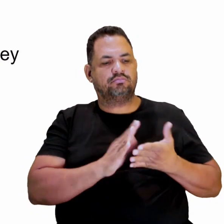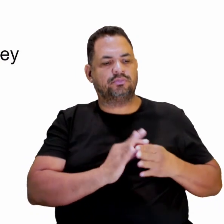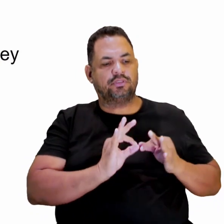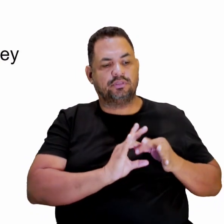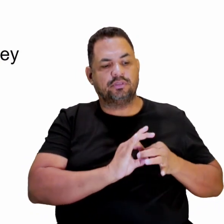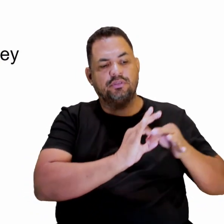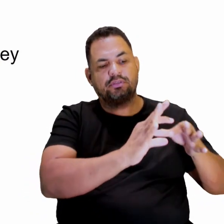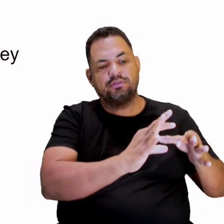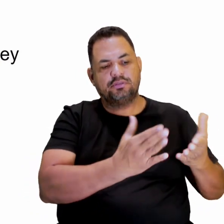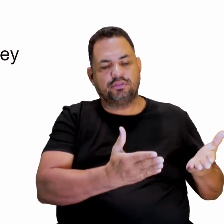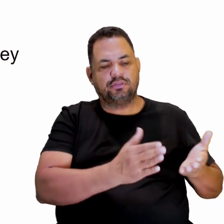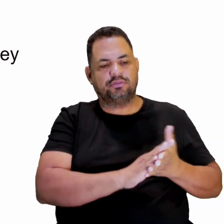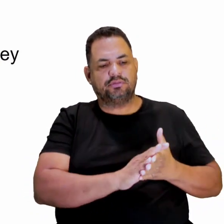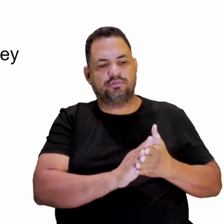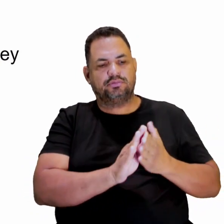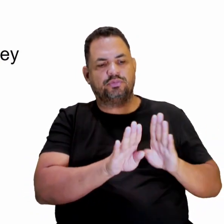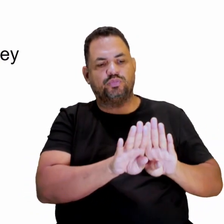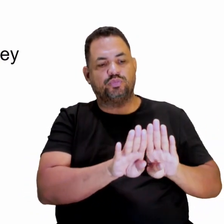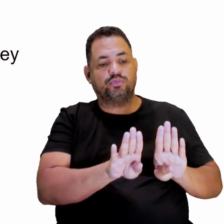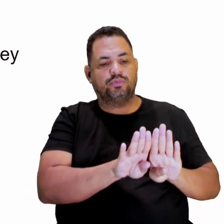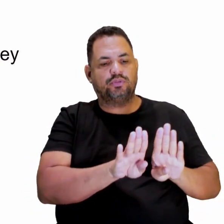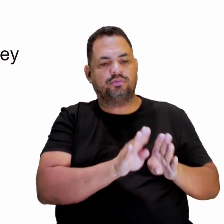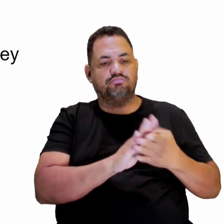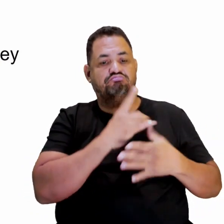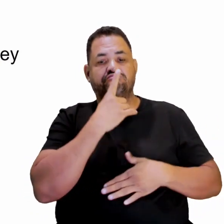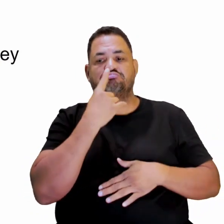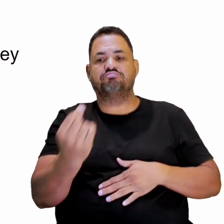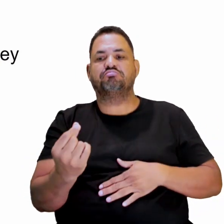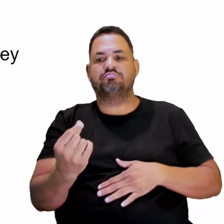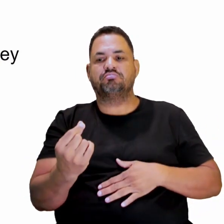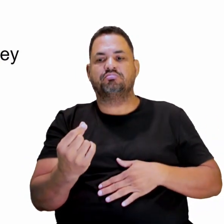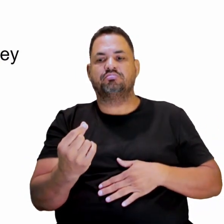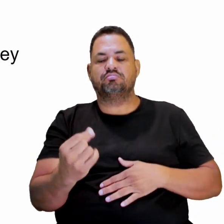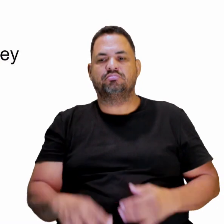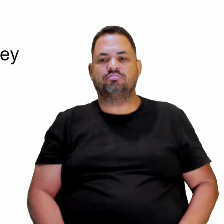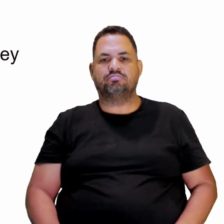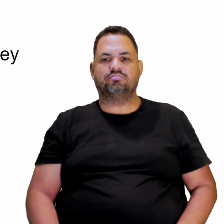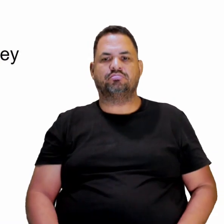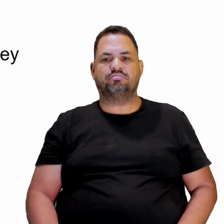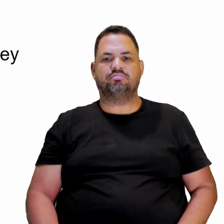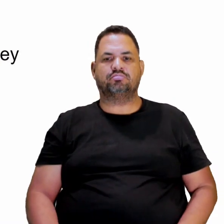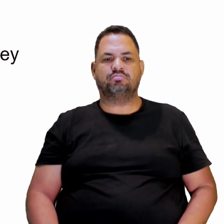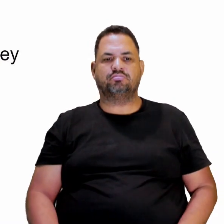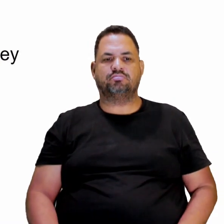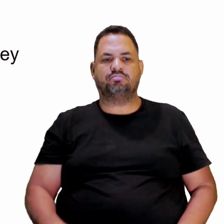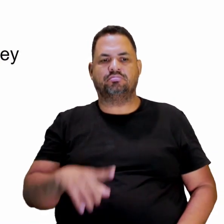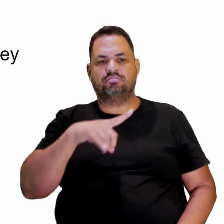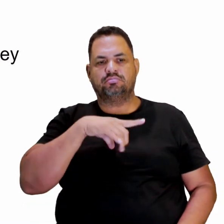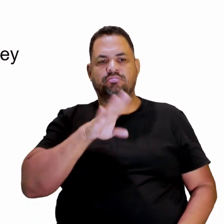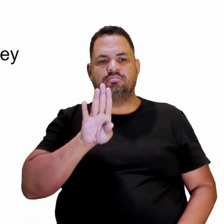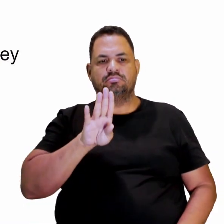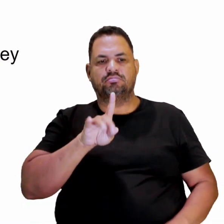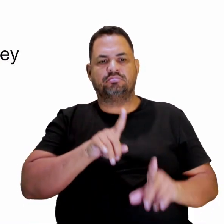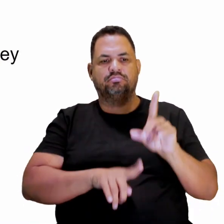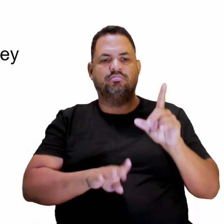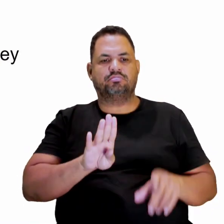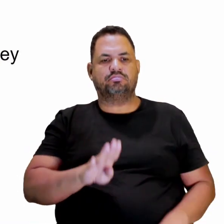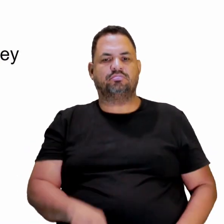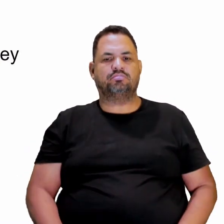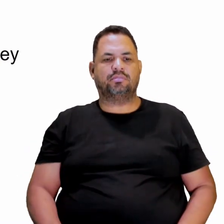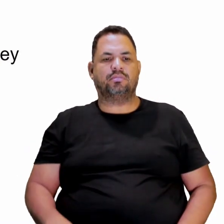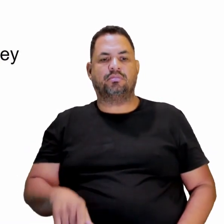portão, tinha desaparecido. Had disappeared. Letra B. The bag,